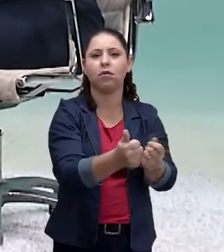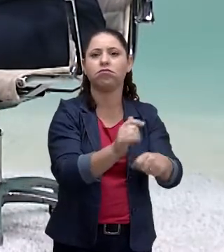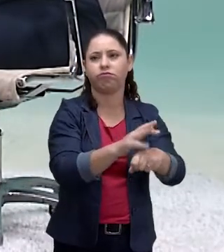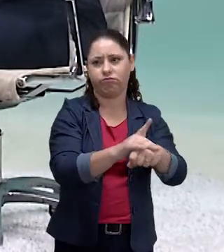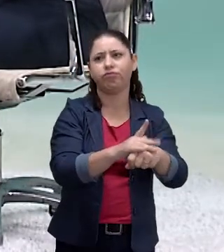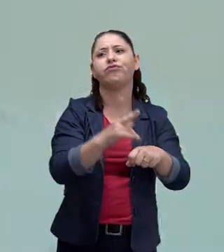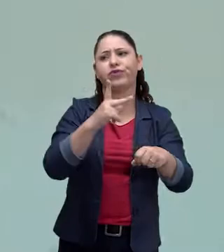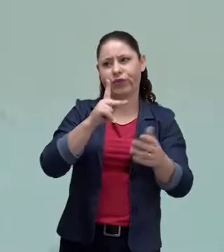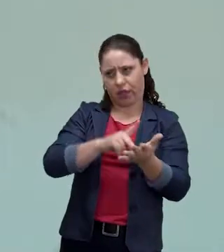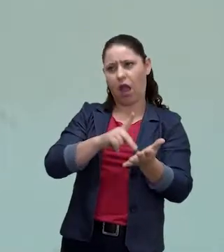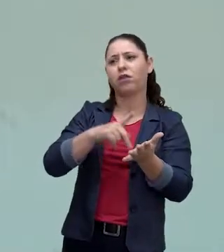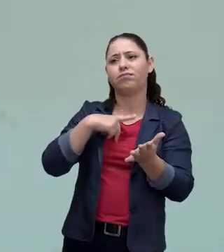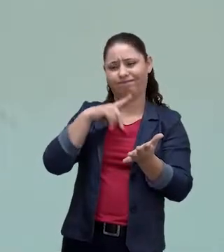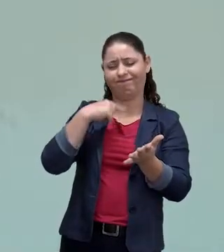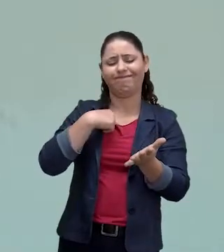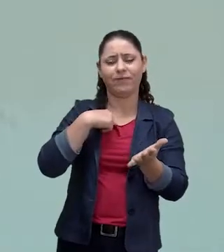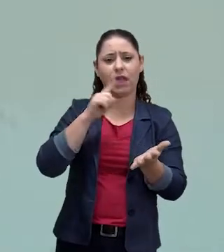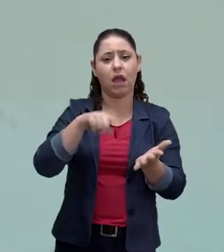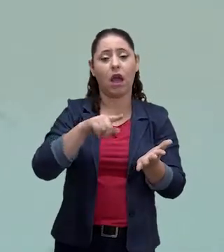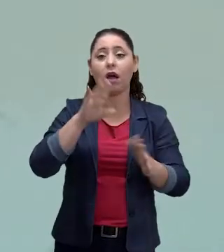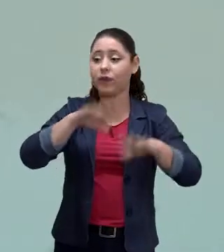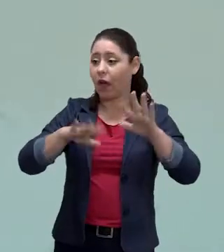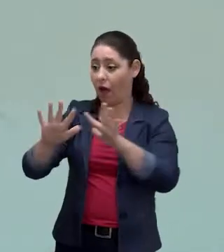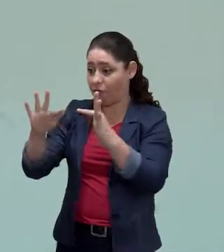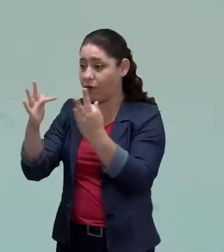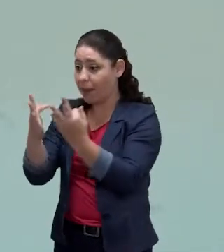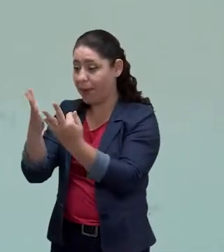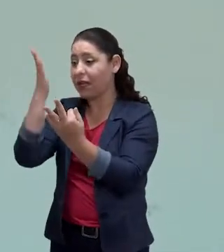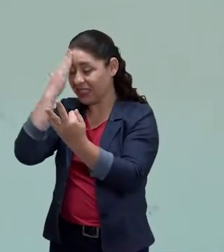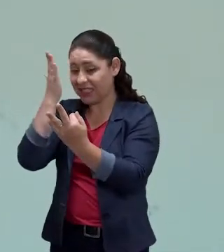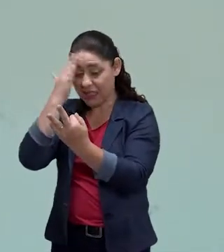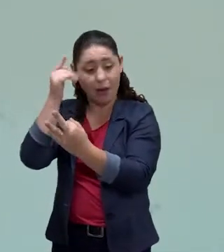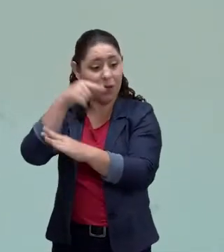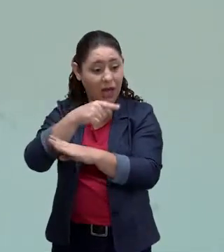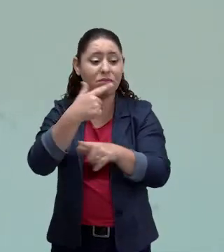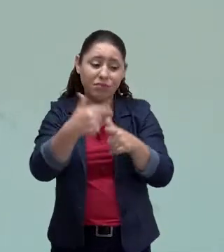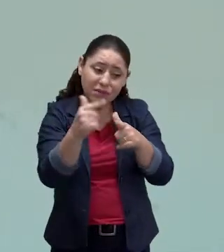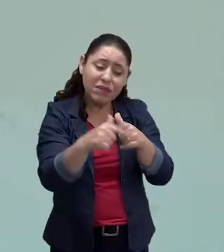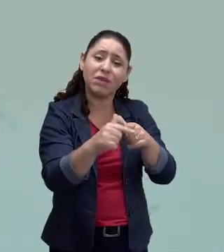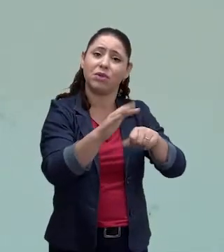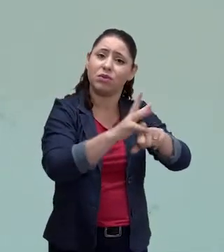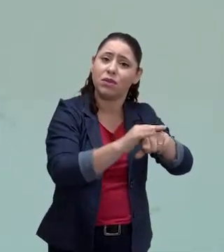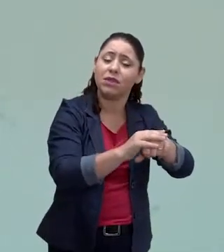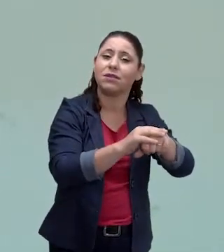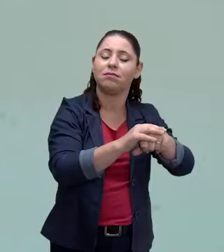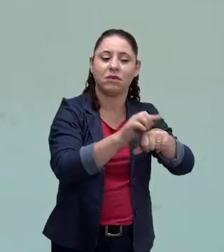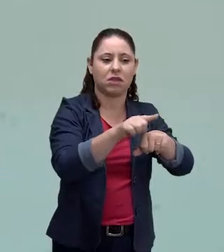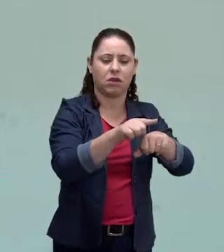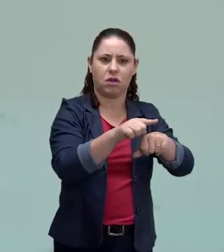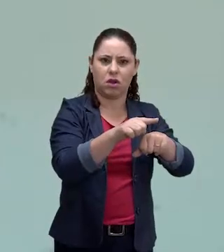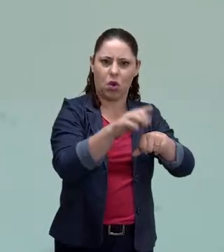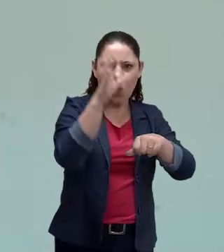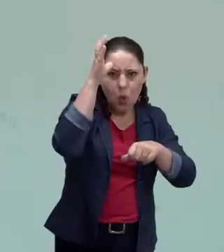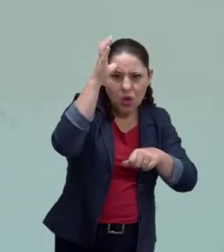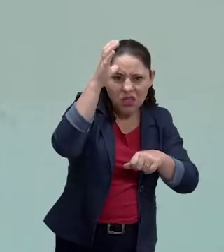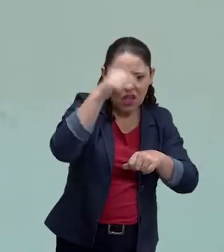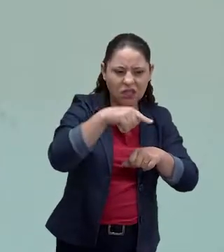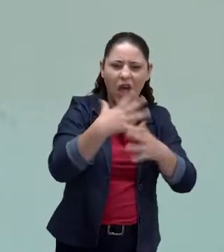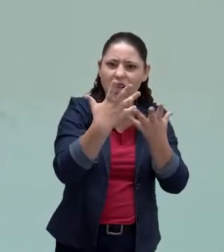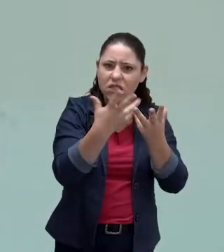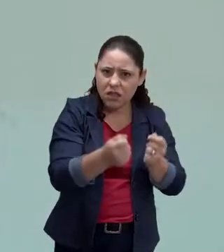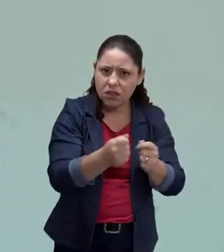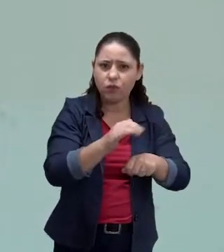está doente. Às vezes toda a família sabe, todo o entorno sabe, mas aquele paciente, ele não está consciente da